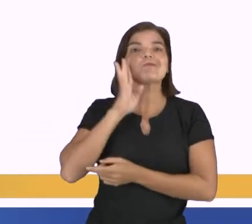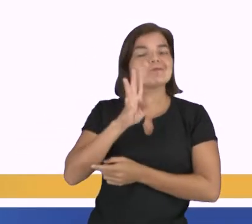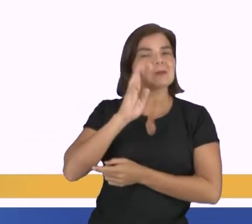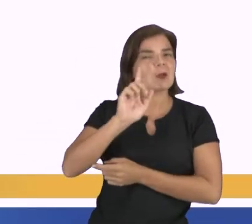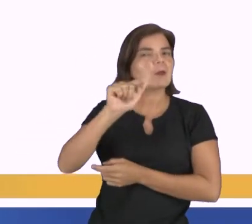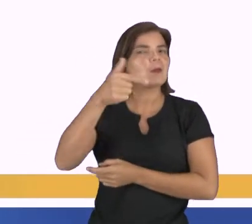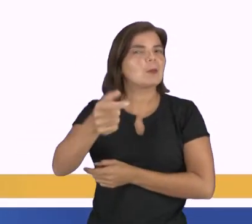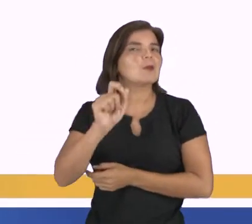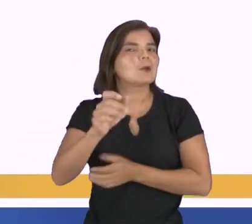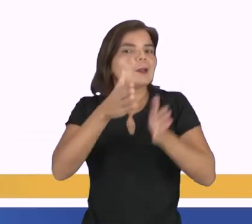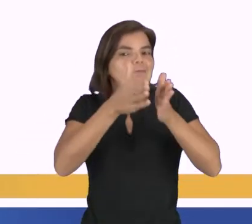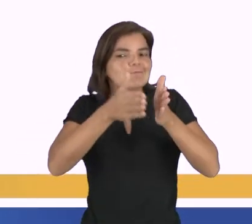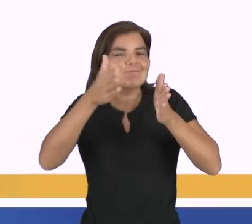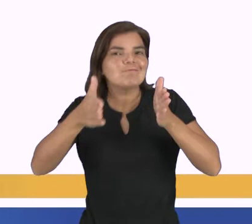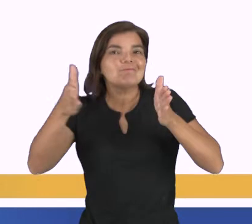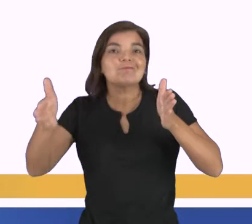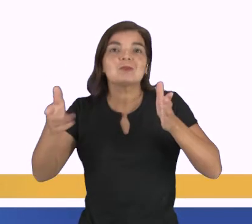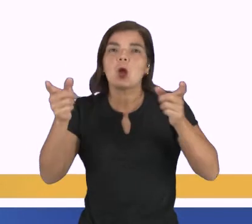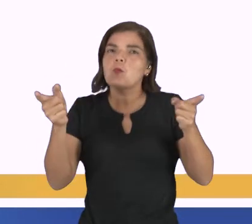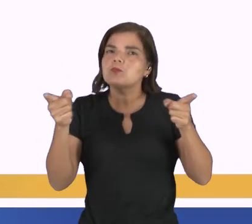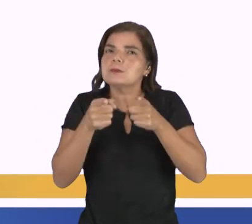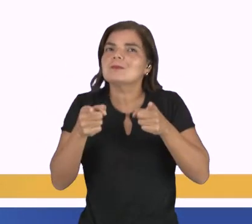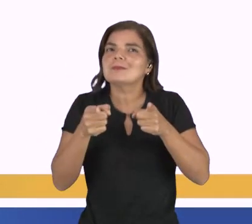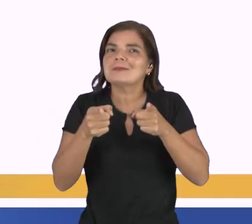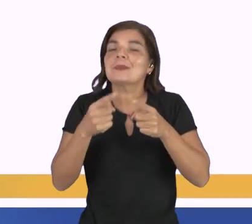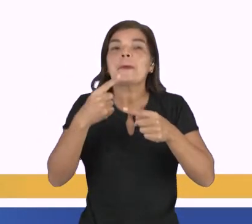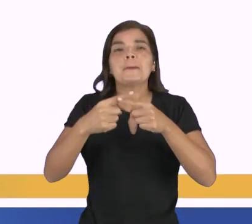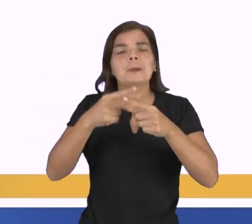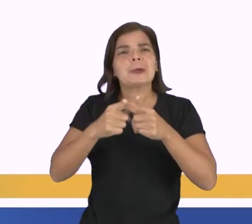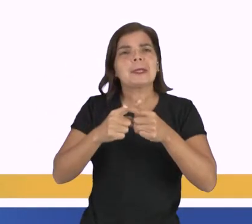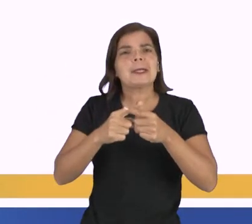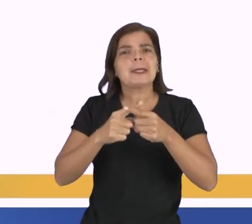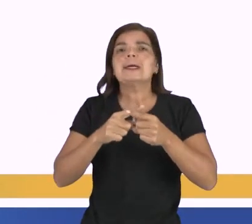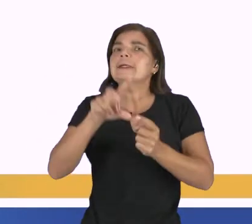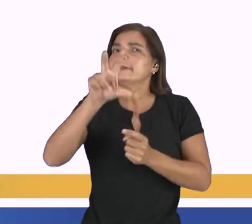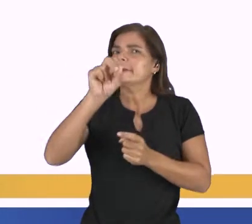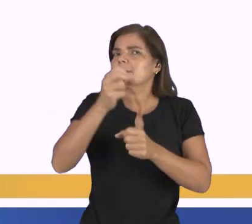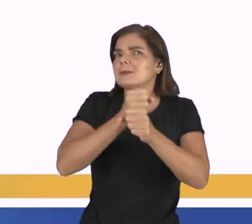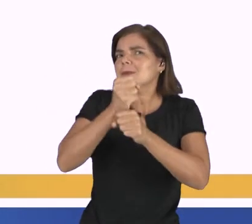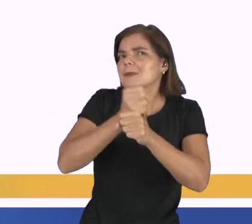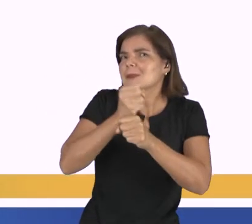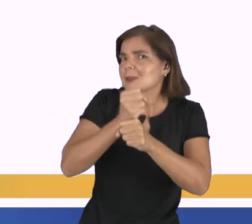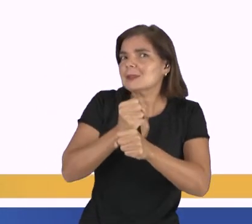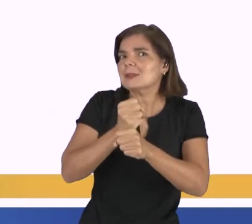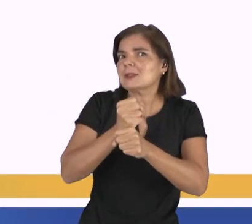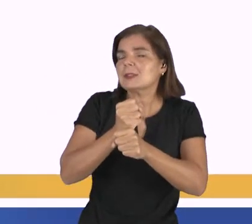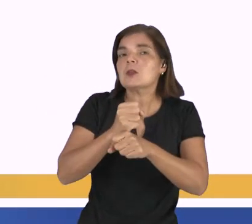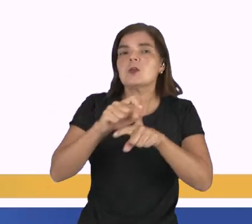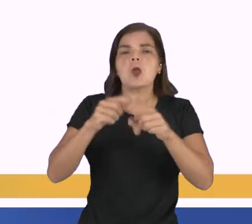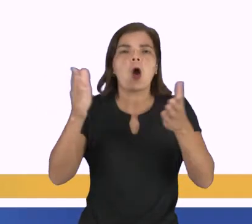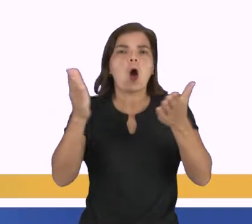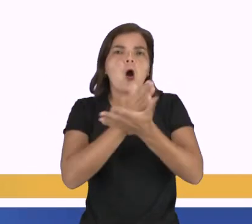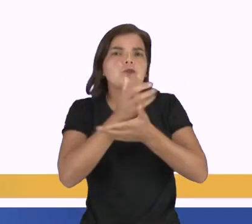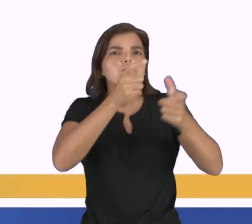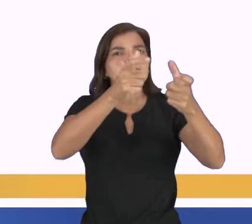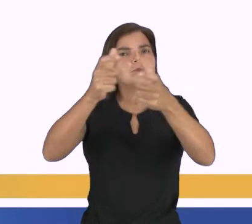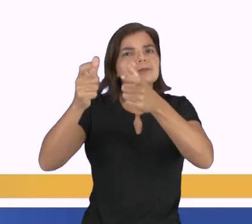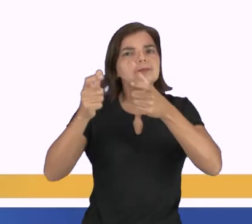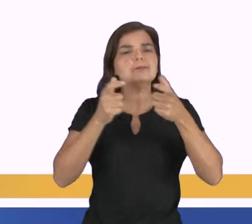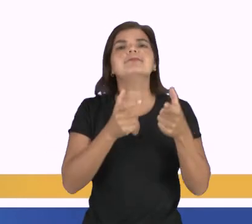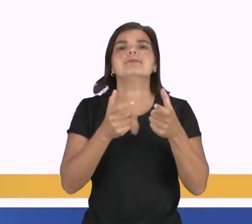tem depois é que esse processo é um período curto, que vai ser mais ou menos 50 anos. Em alguns